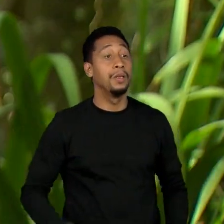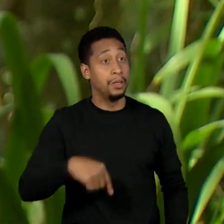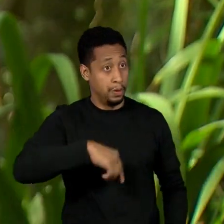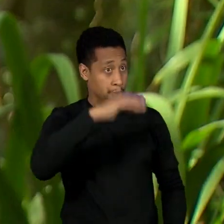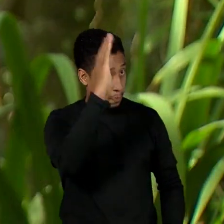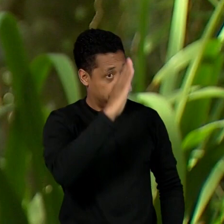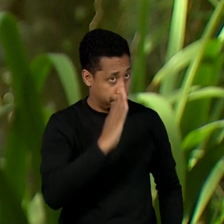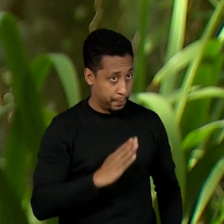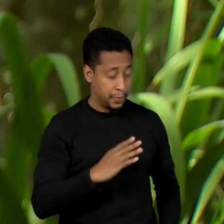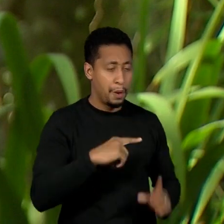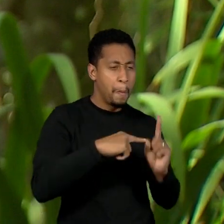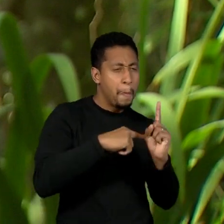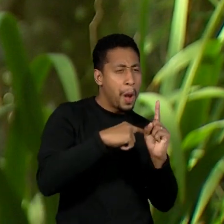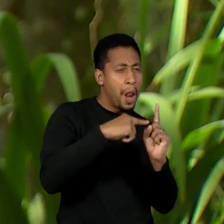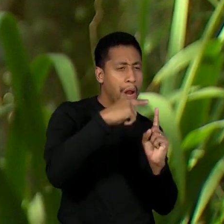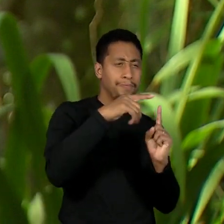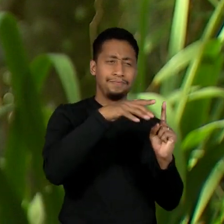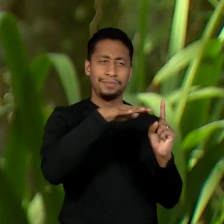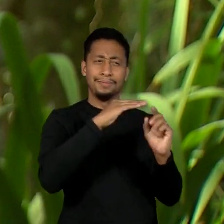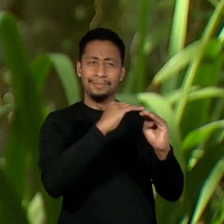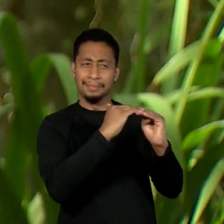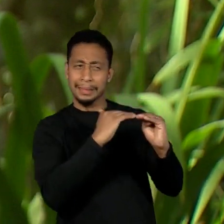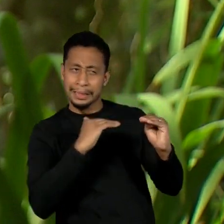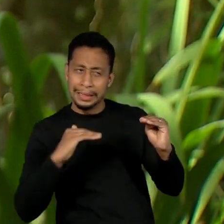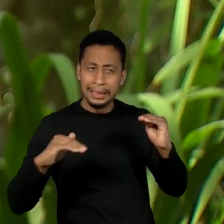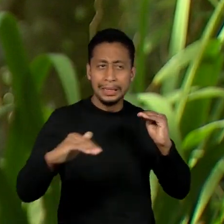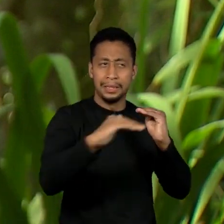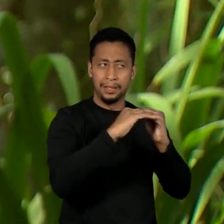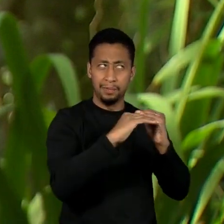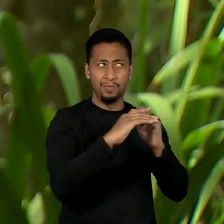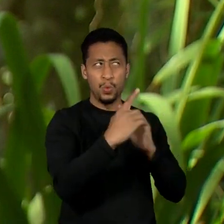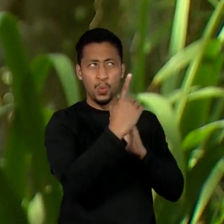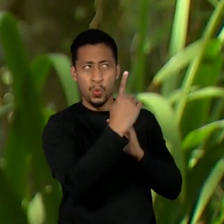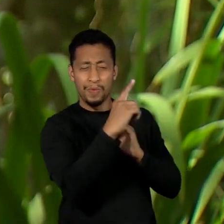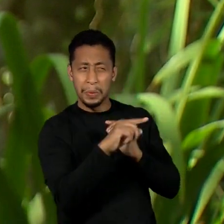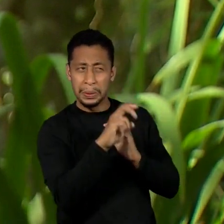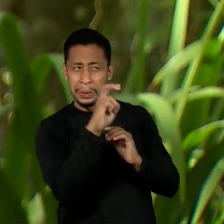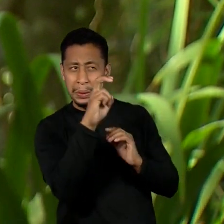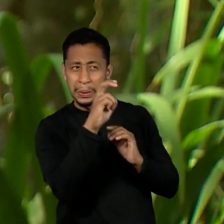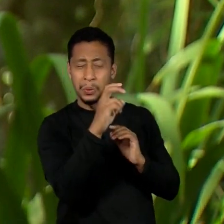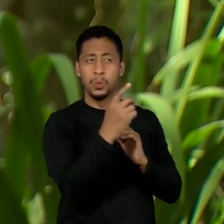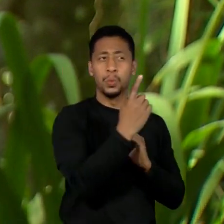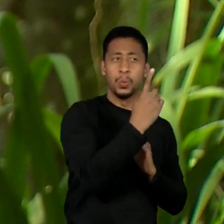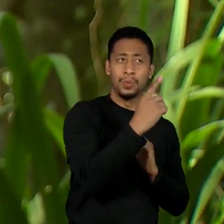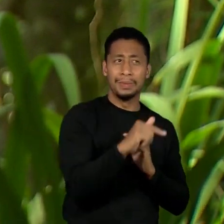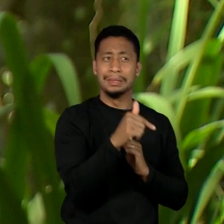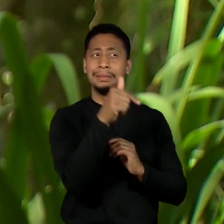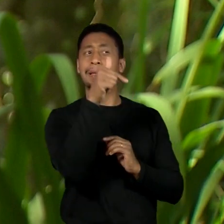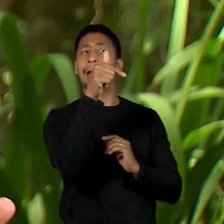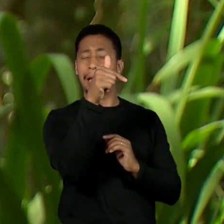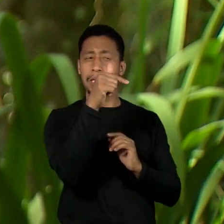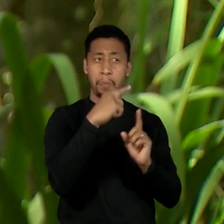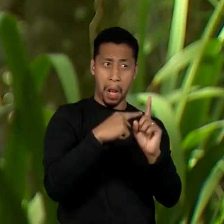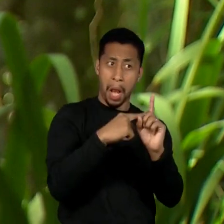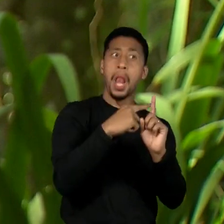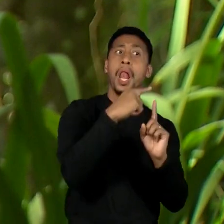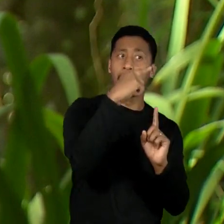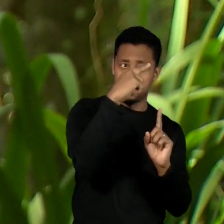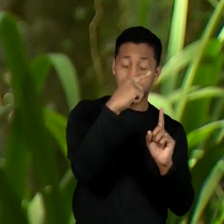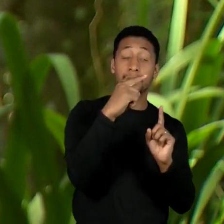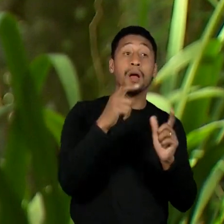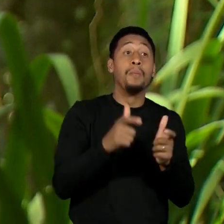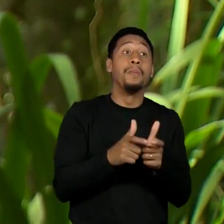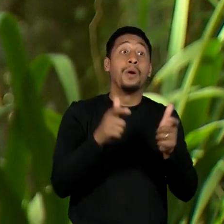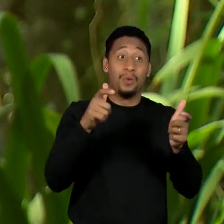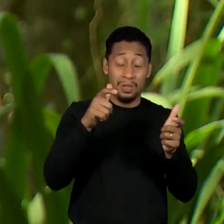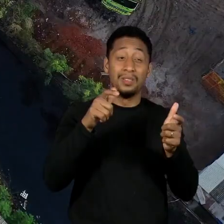da temperatura médio já é da ordem de 1,5 a 1,7 graus Celsius na maior parte das